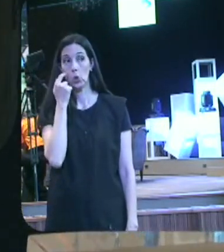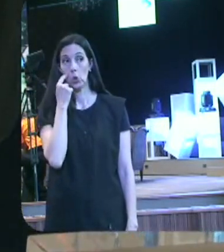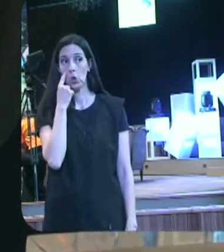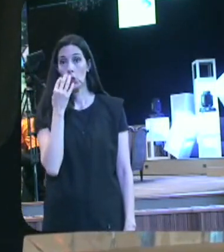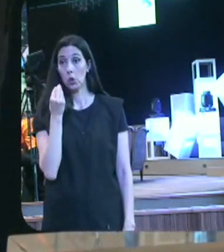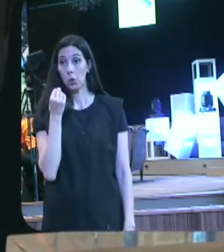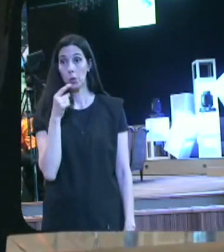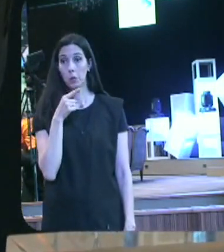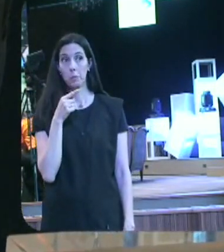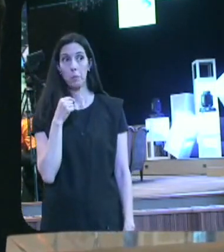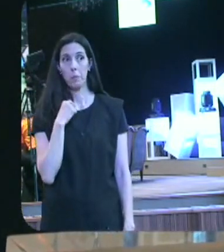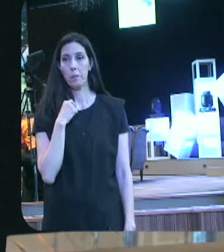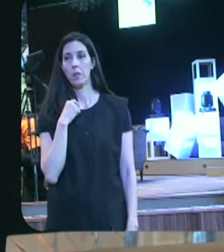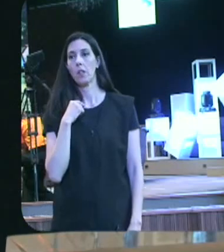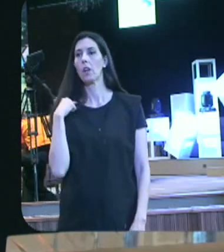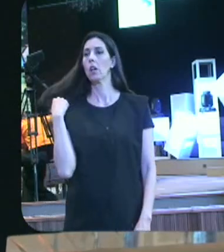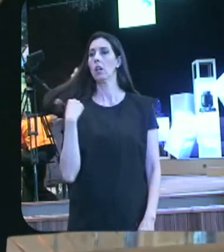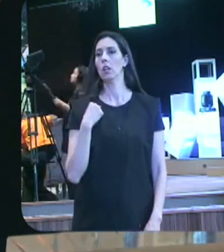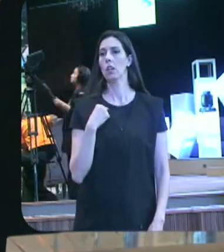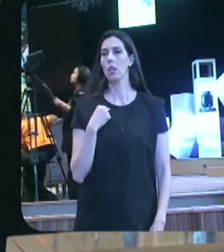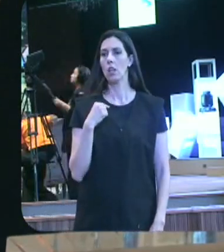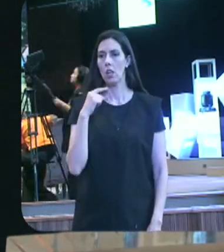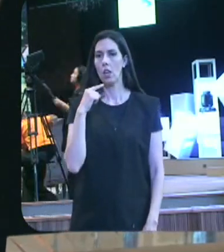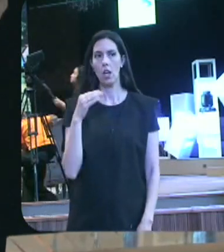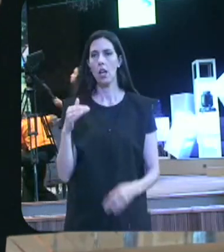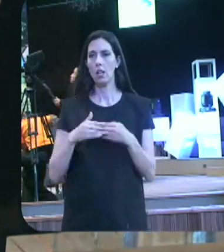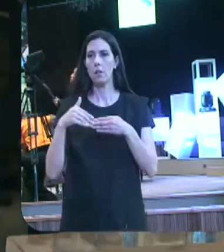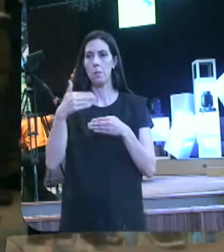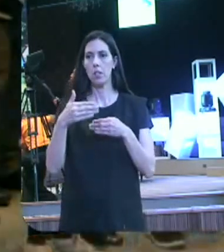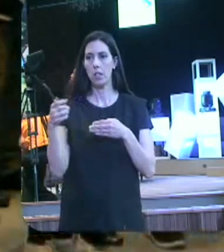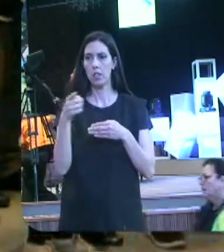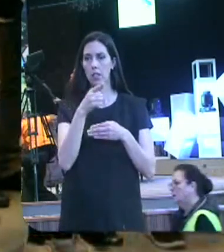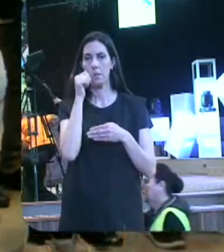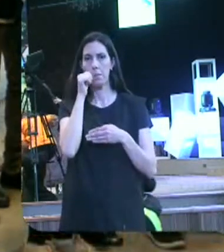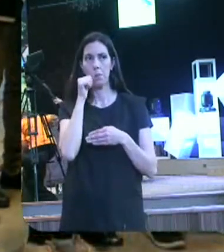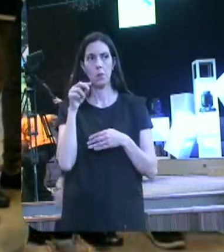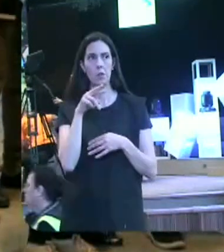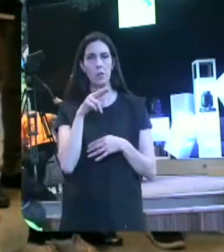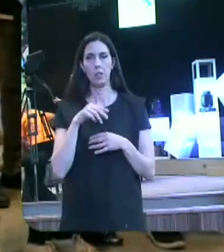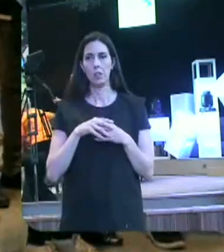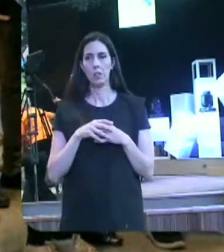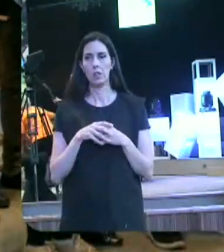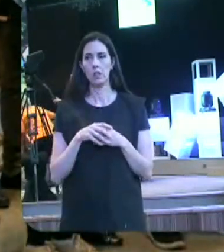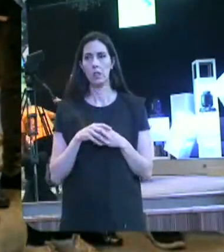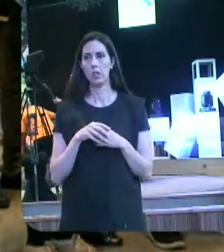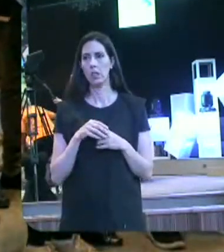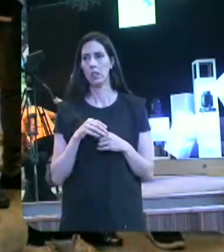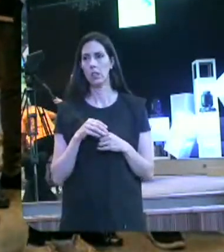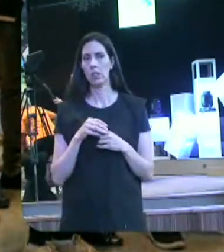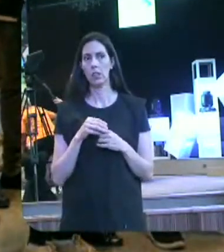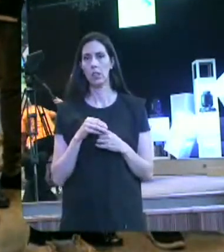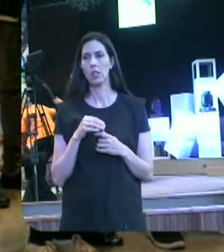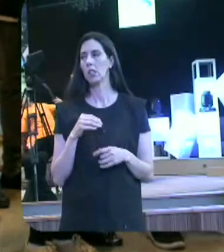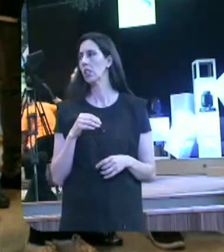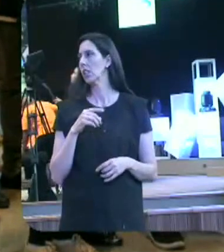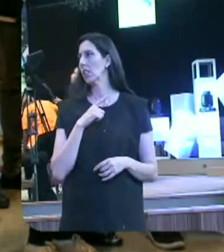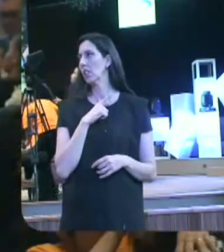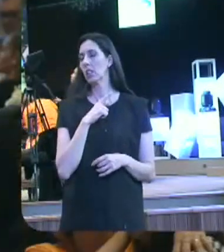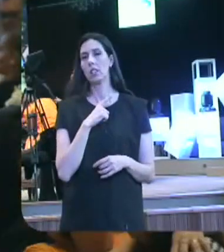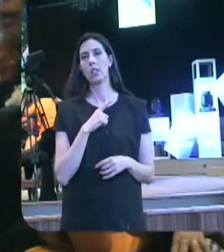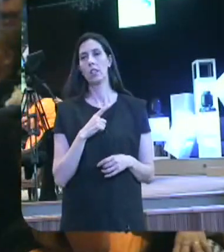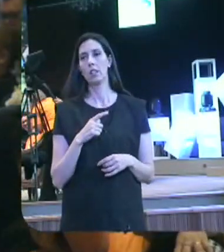Não tem dor maior que não possa ser curada pela graça redentora de Jesus.